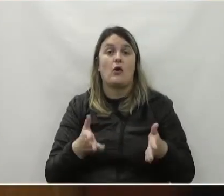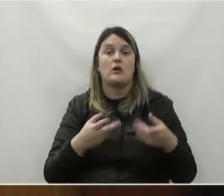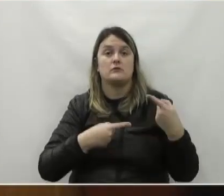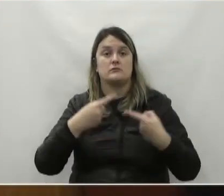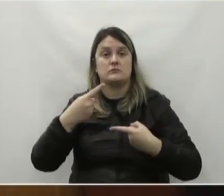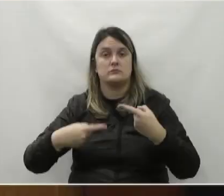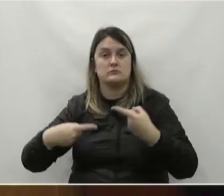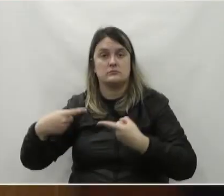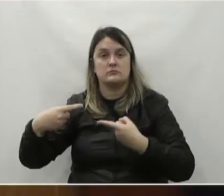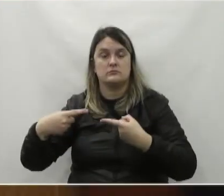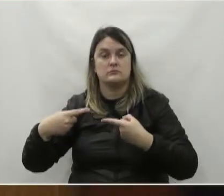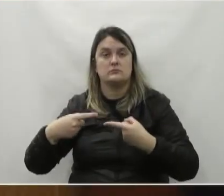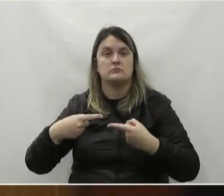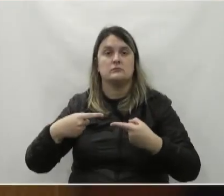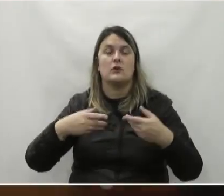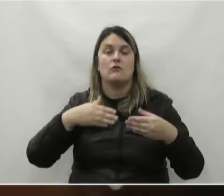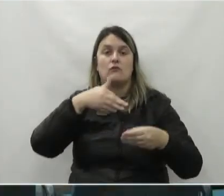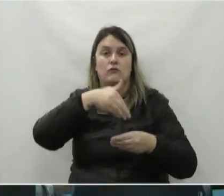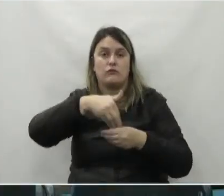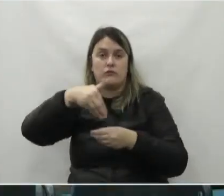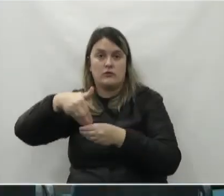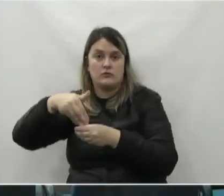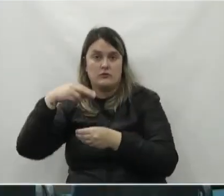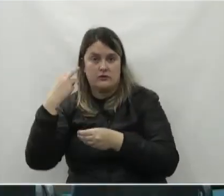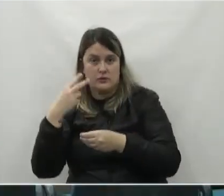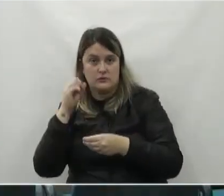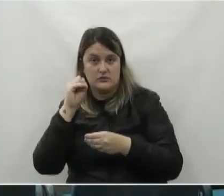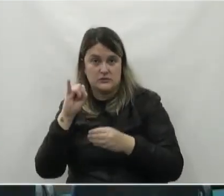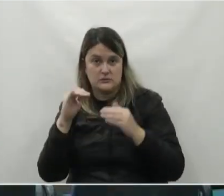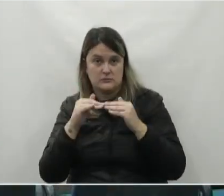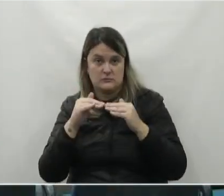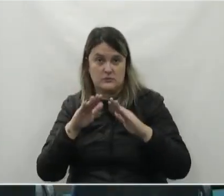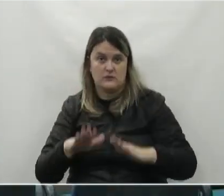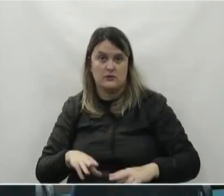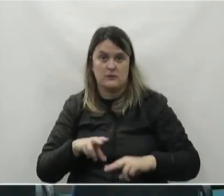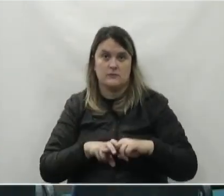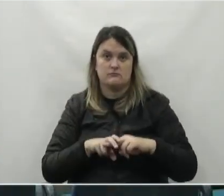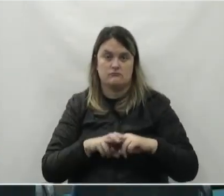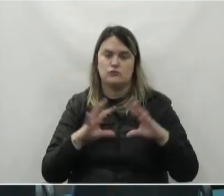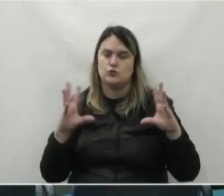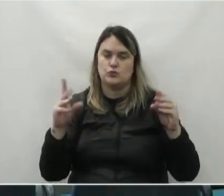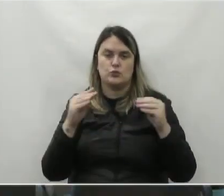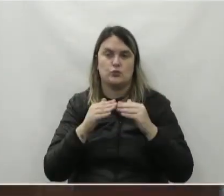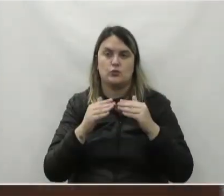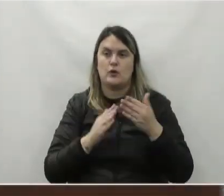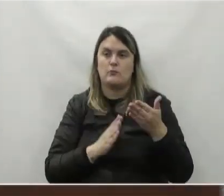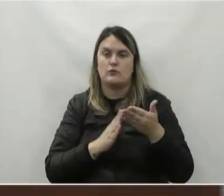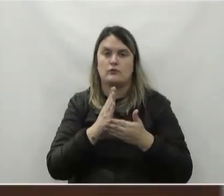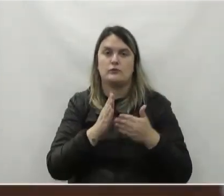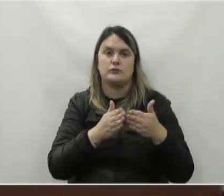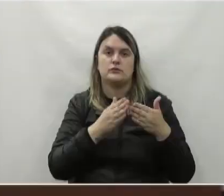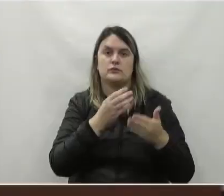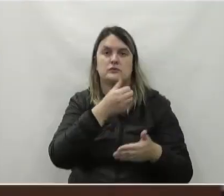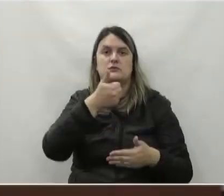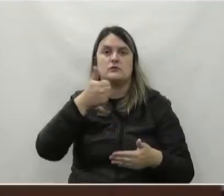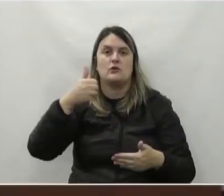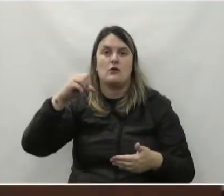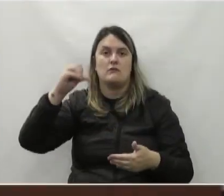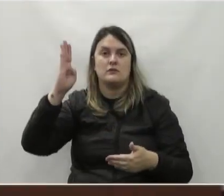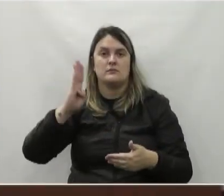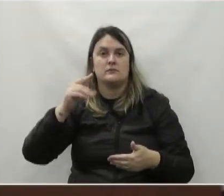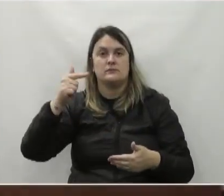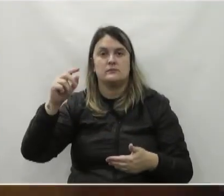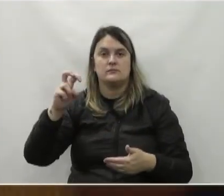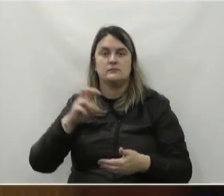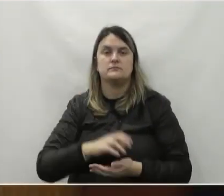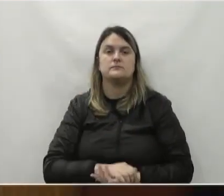discussão? Em votação, senhores vereadores que aprovam, permaneçam como estão. Aprovado o requerimento número 119/2025.